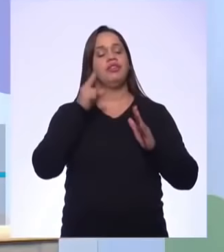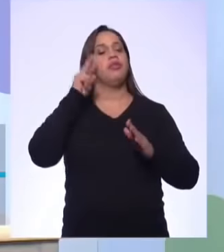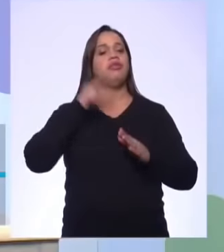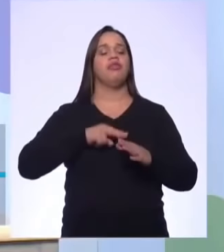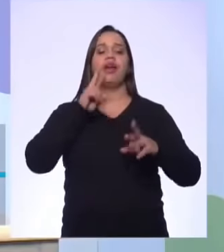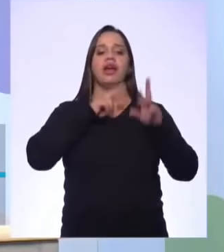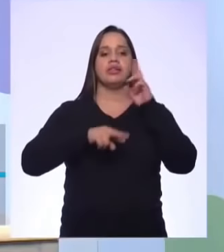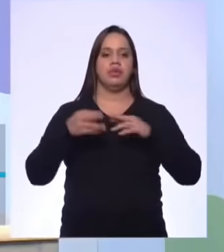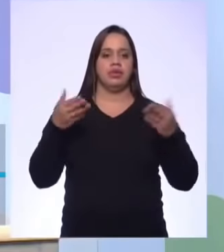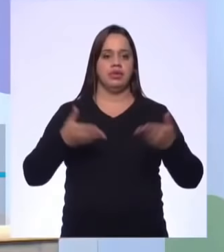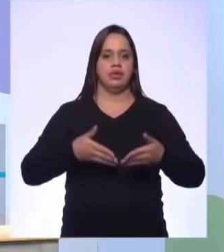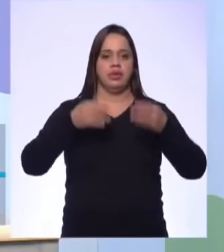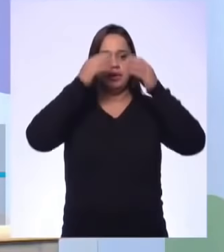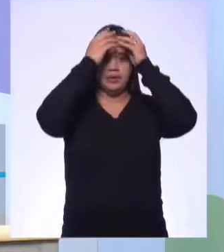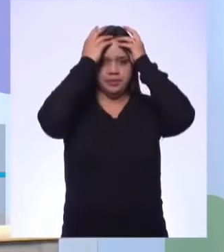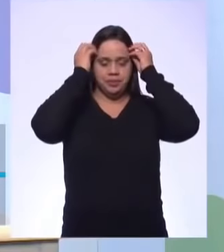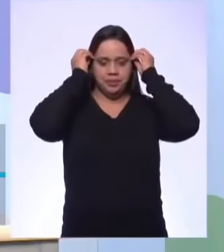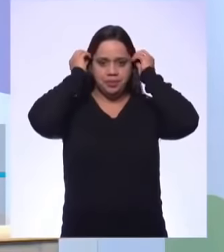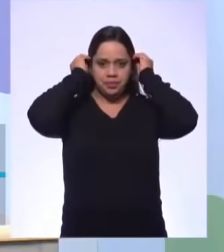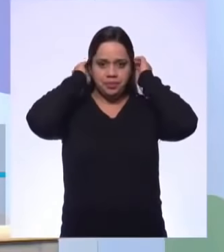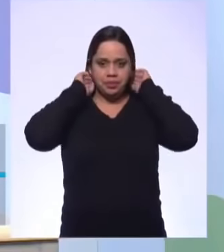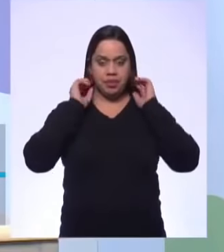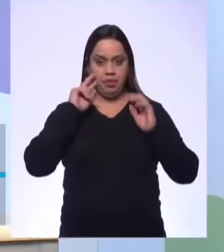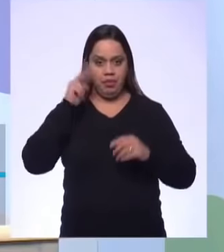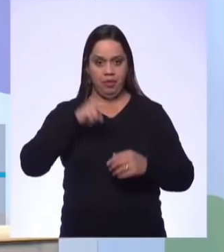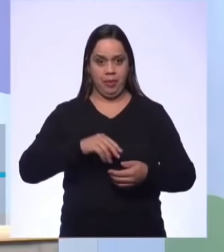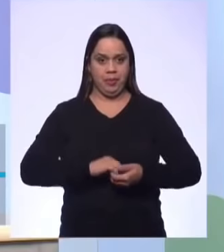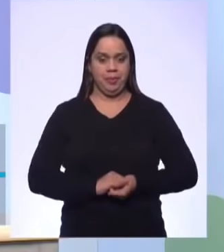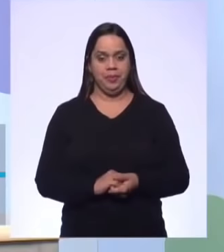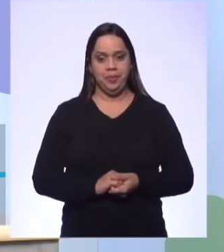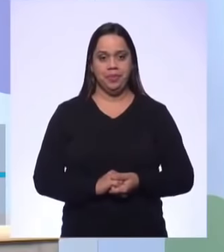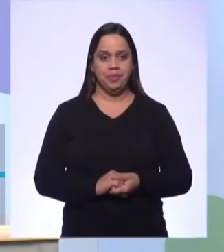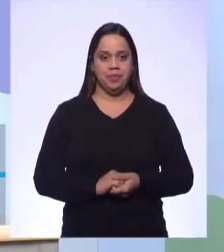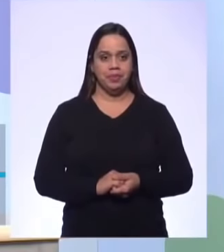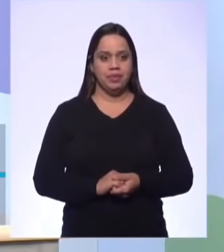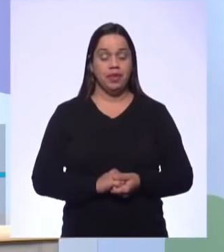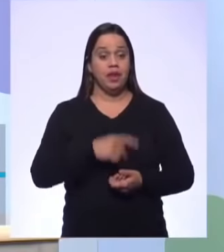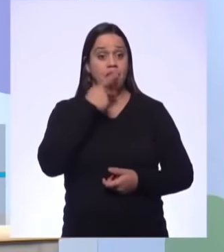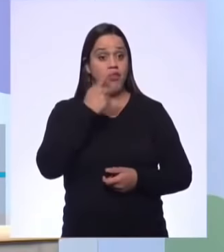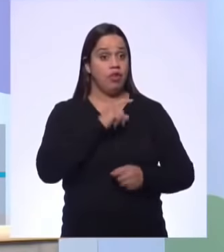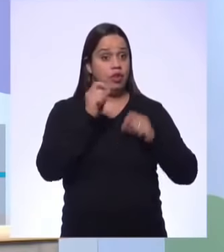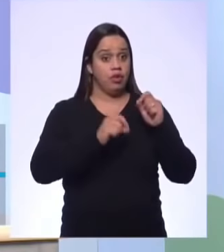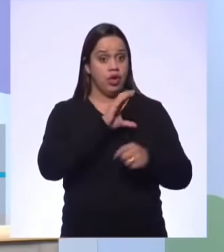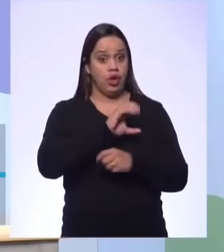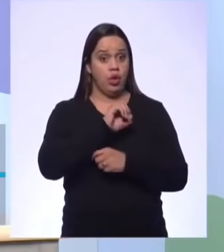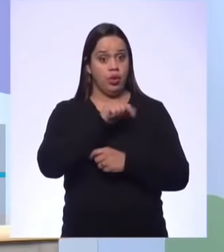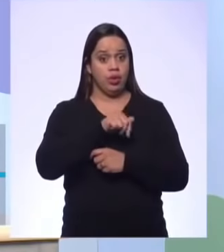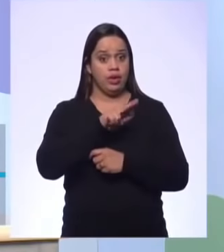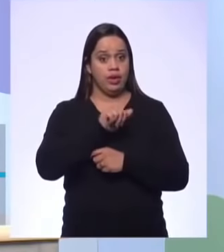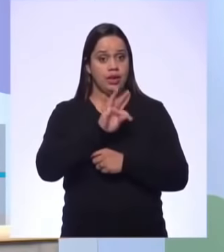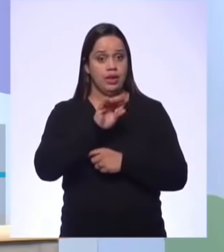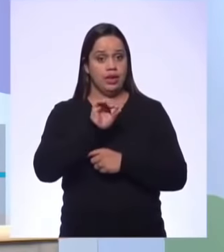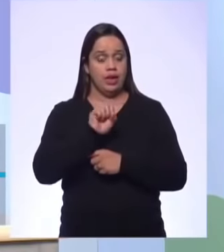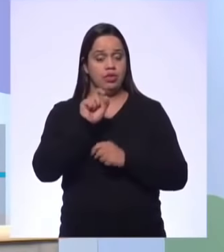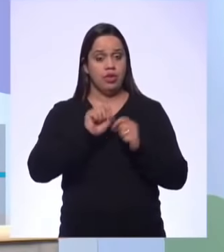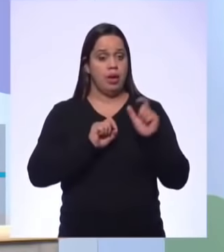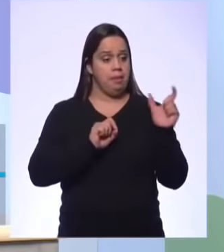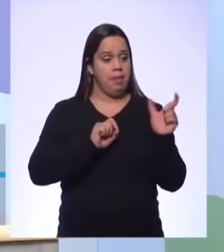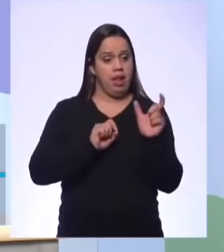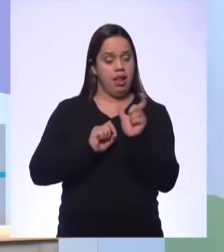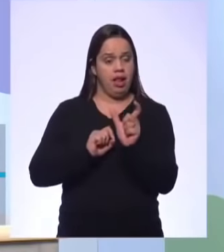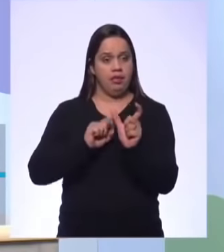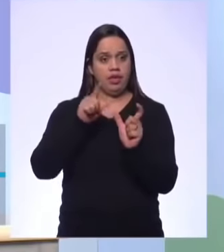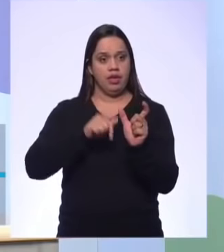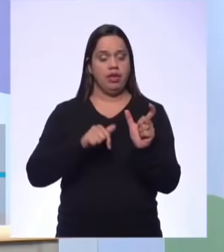respostas, algumas pessoas têm uma outra compreensão. Vamos lá. A Jennifer disse, cognatos são os tipos de palavras que são tiradas do